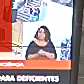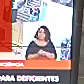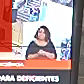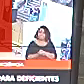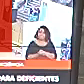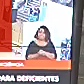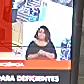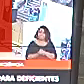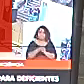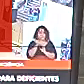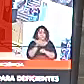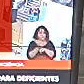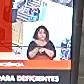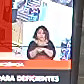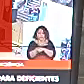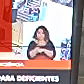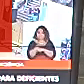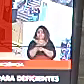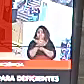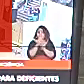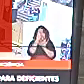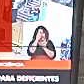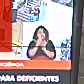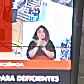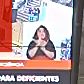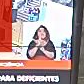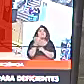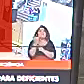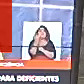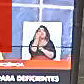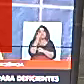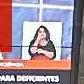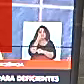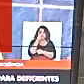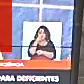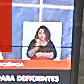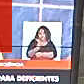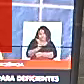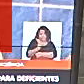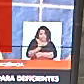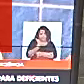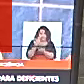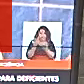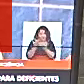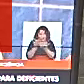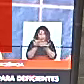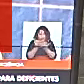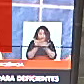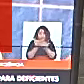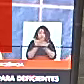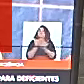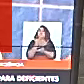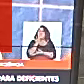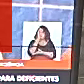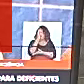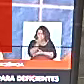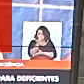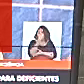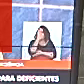Você que não sabe a importância sua aqui hoje, um dia você vai recordar, é importante eu